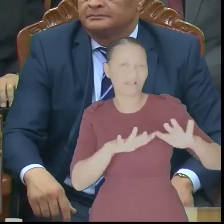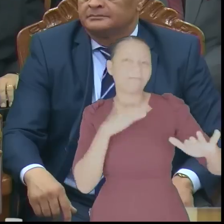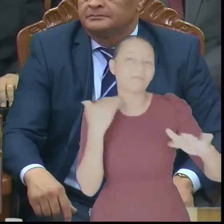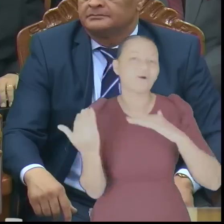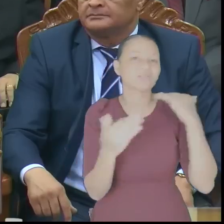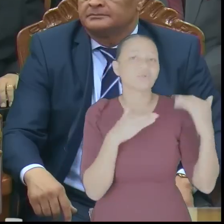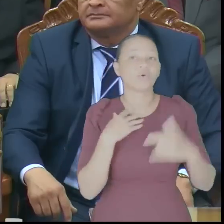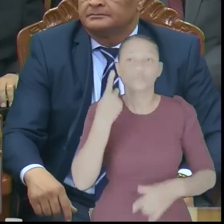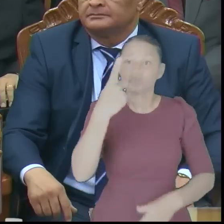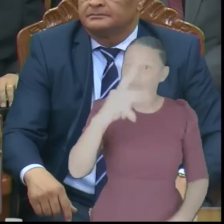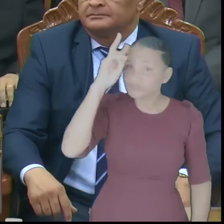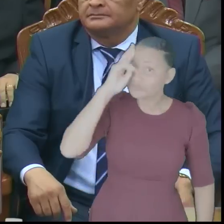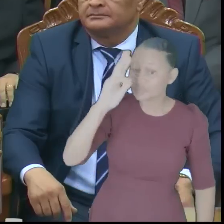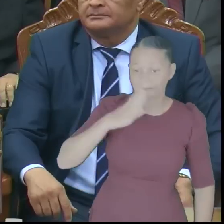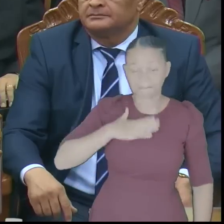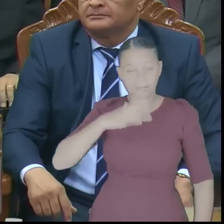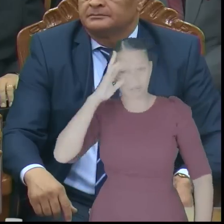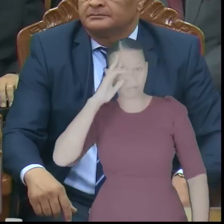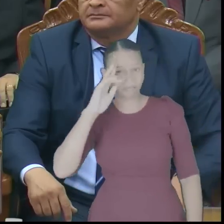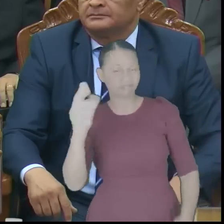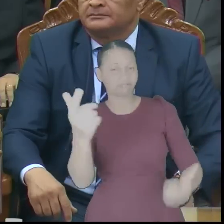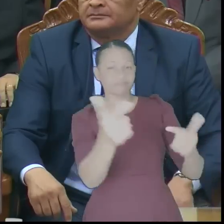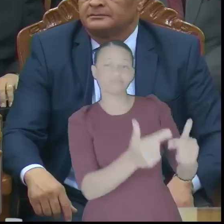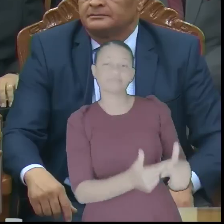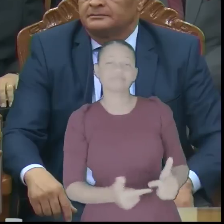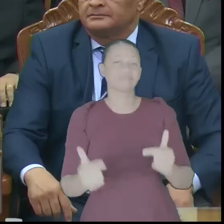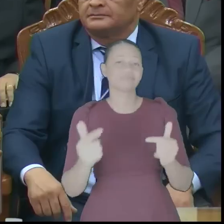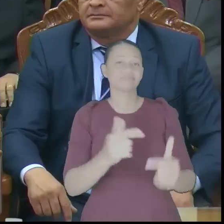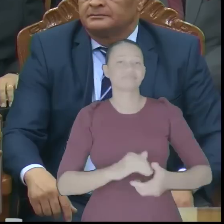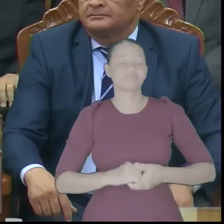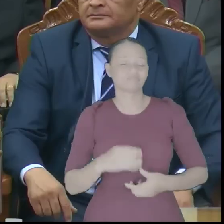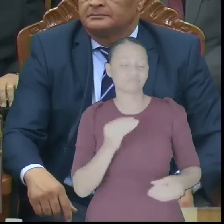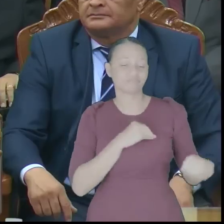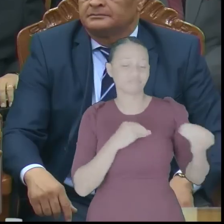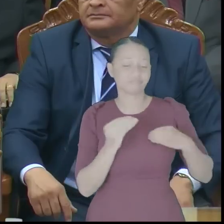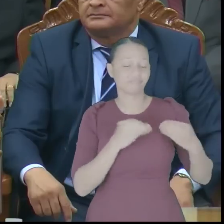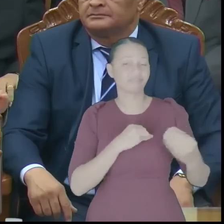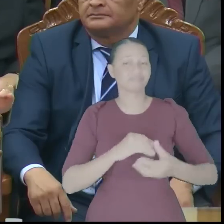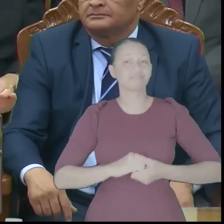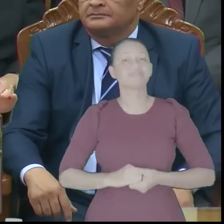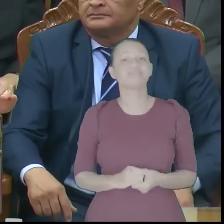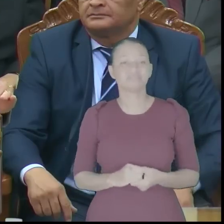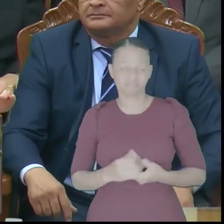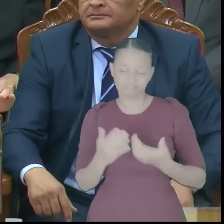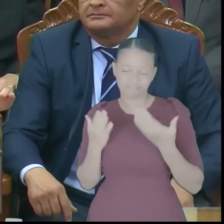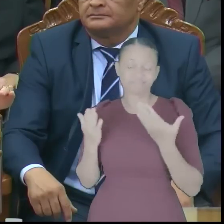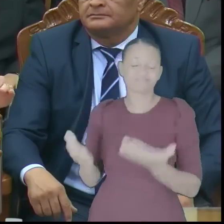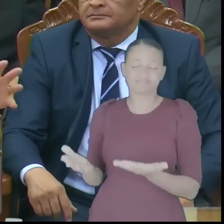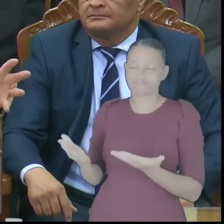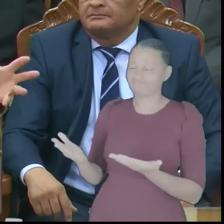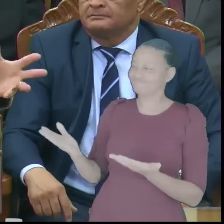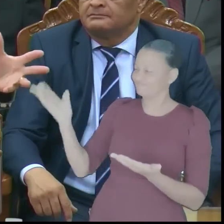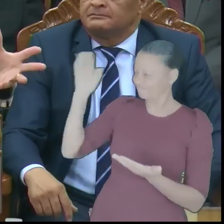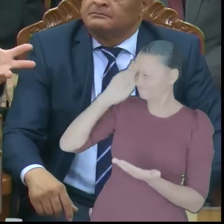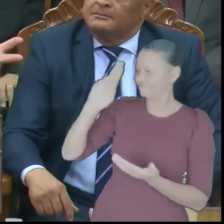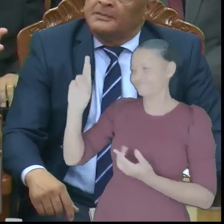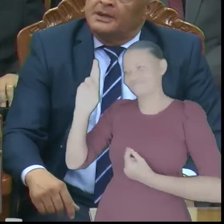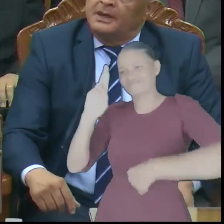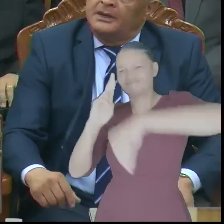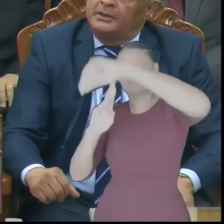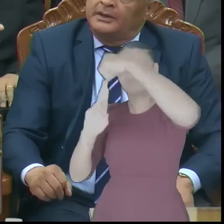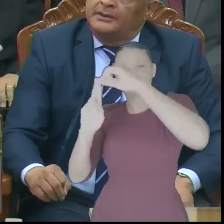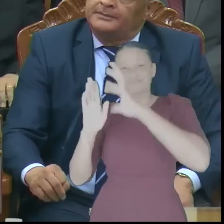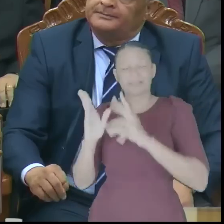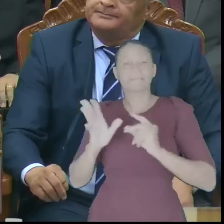e o meu Senhor não tem pecado. Ele é santo. Não, pastor, mas e os